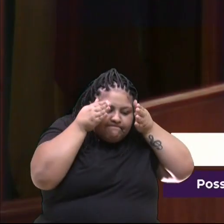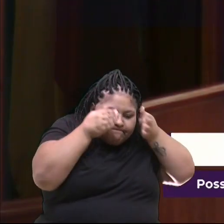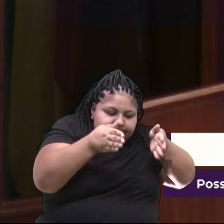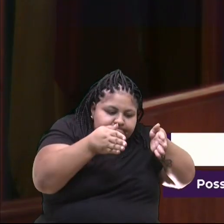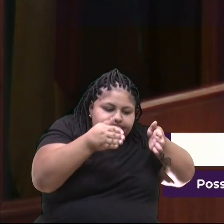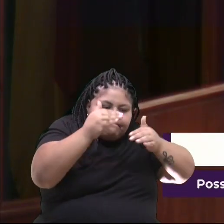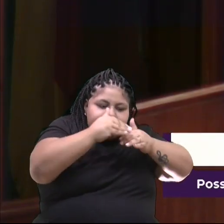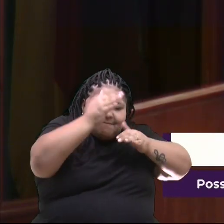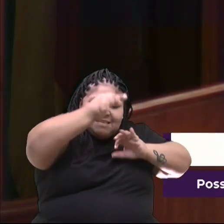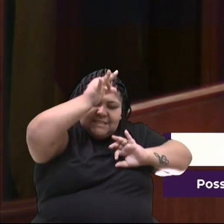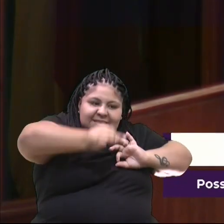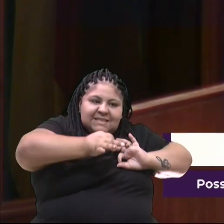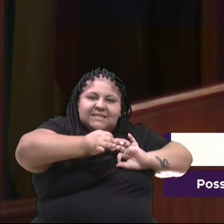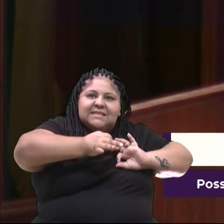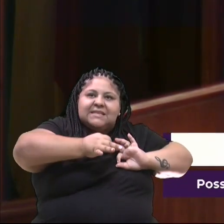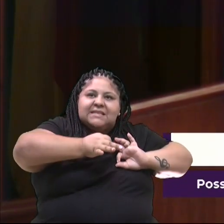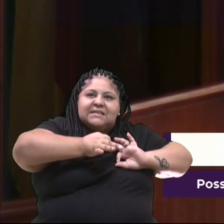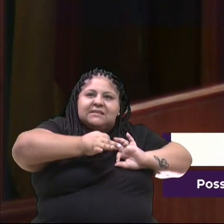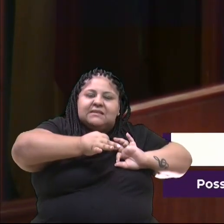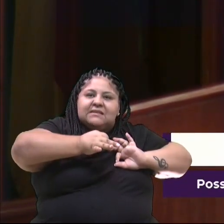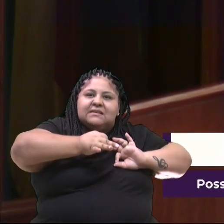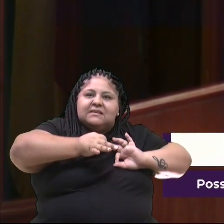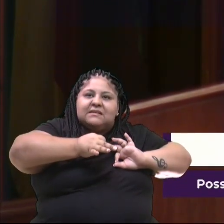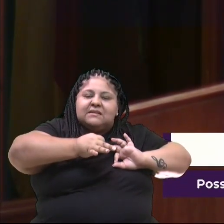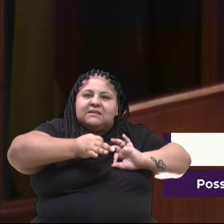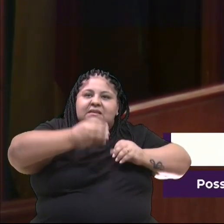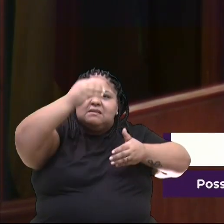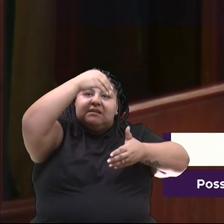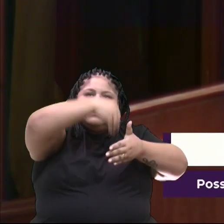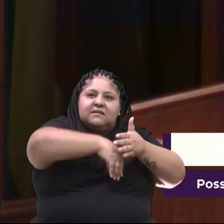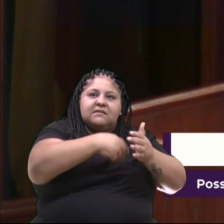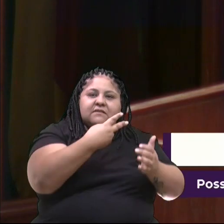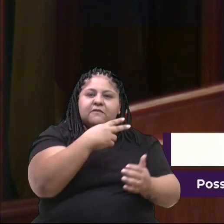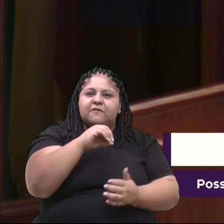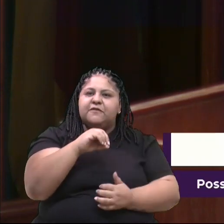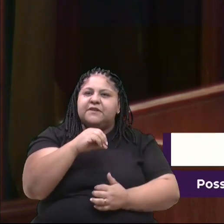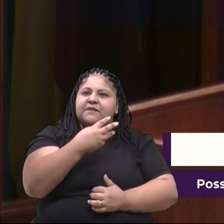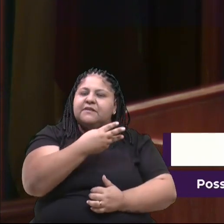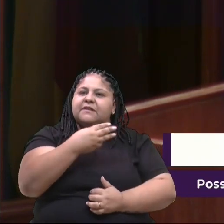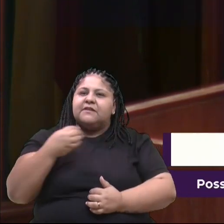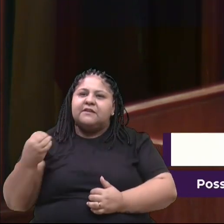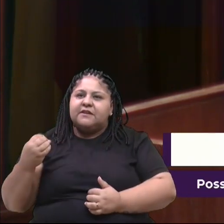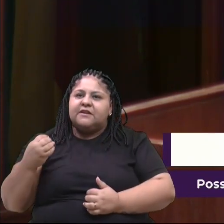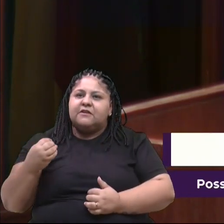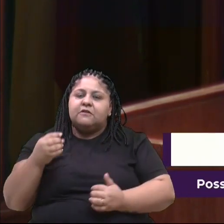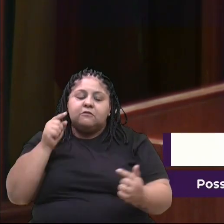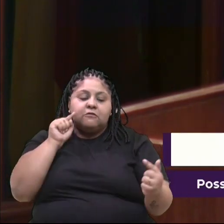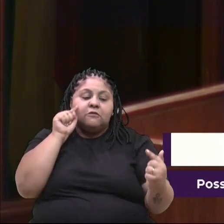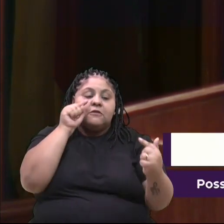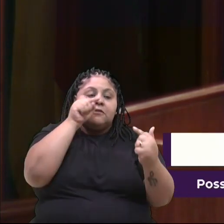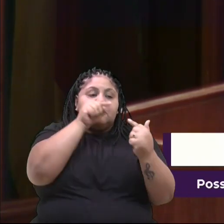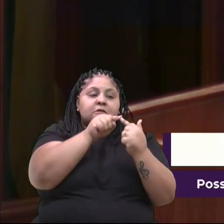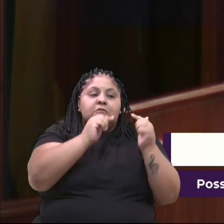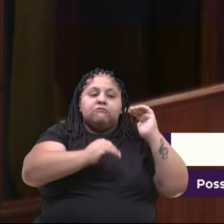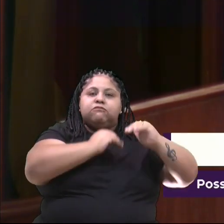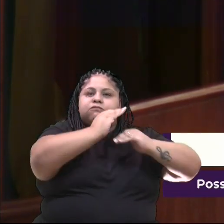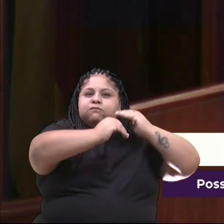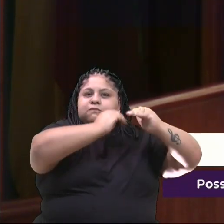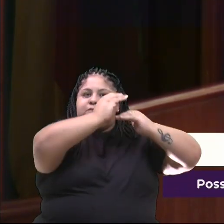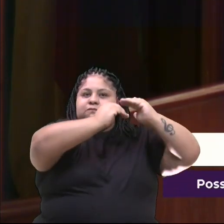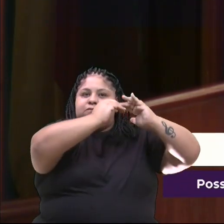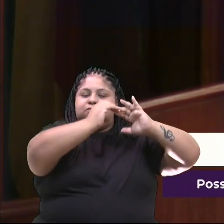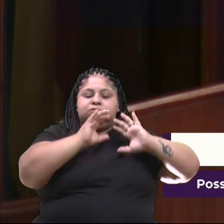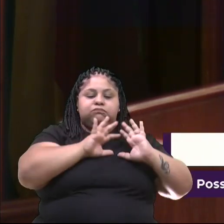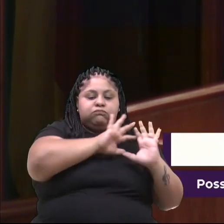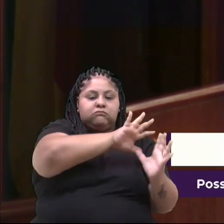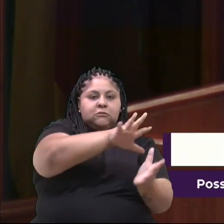mais efetiva para implementarmos a Agenda 2030 e os ODS, os Objetivos de Desenvolvimento